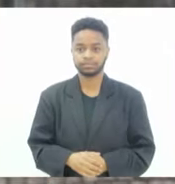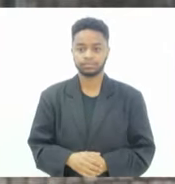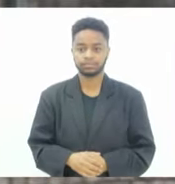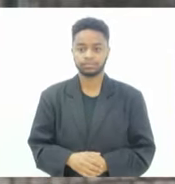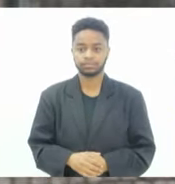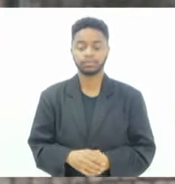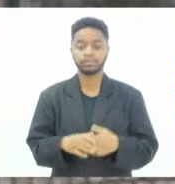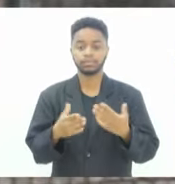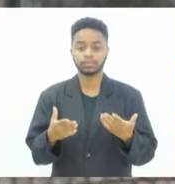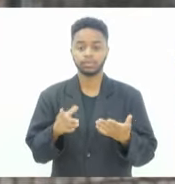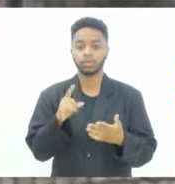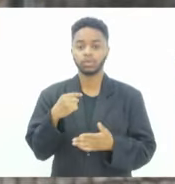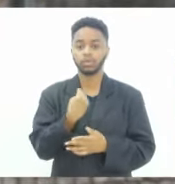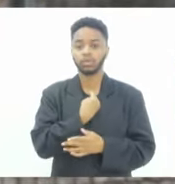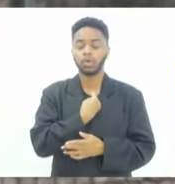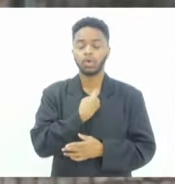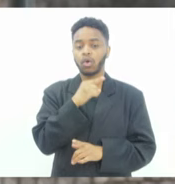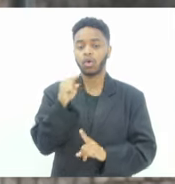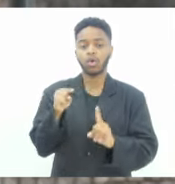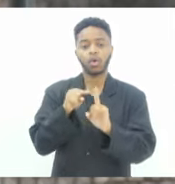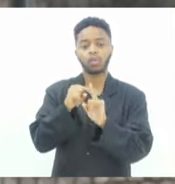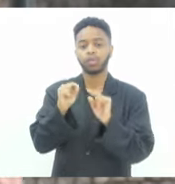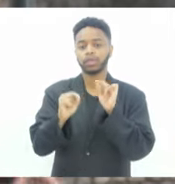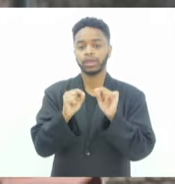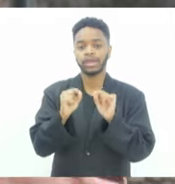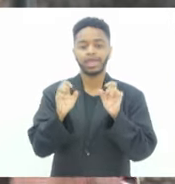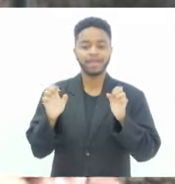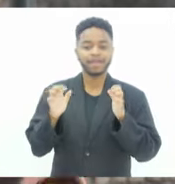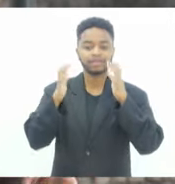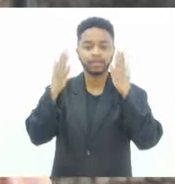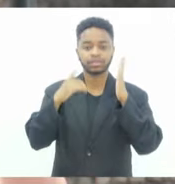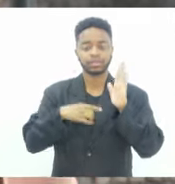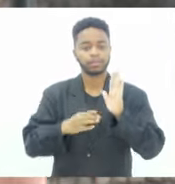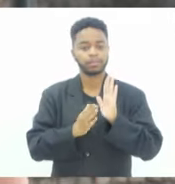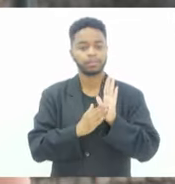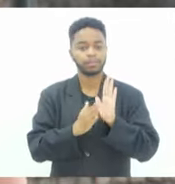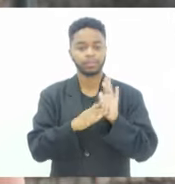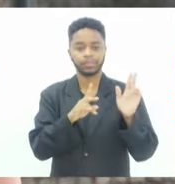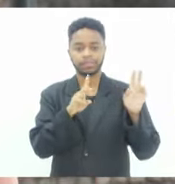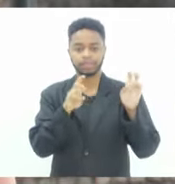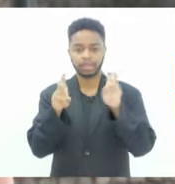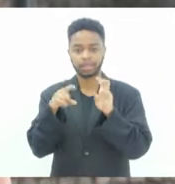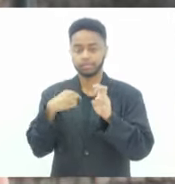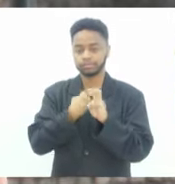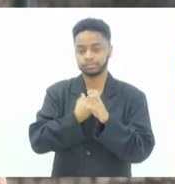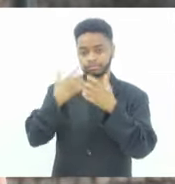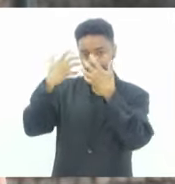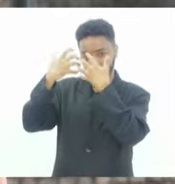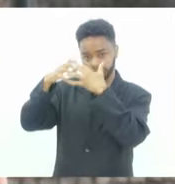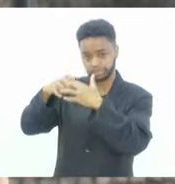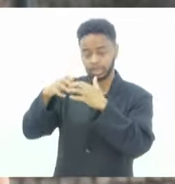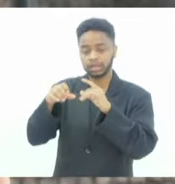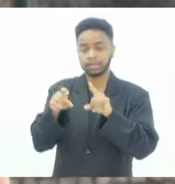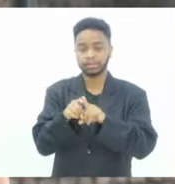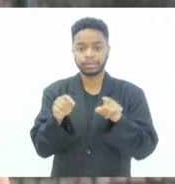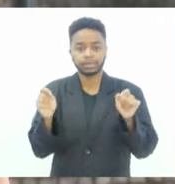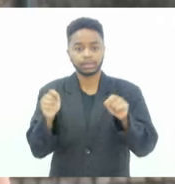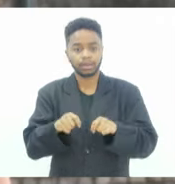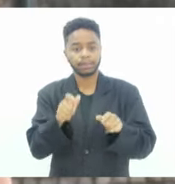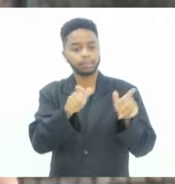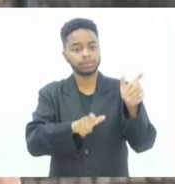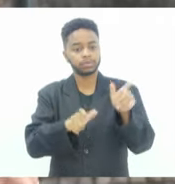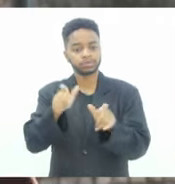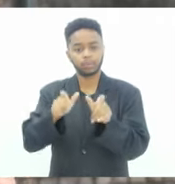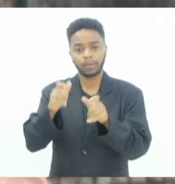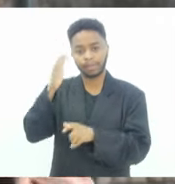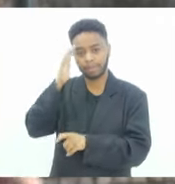tem a preocupação e a festa sempre de propor um tema para reflexão, para que as pessoas pensem um